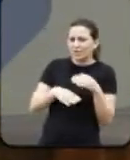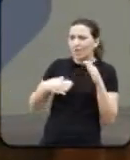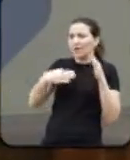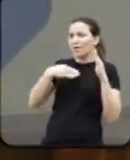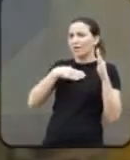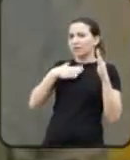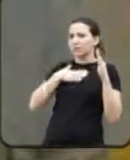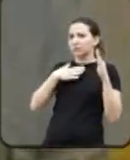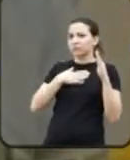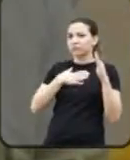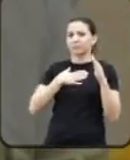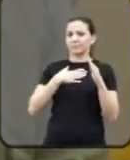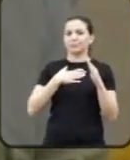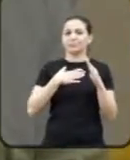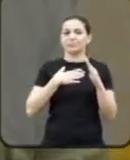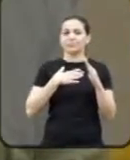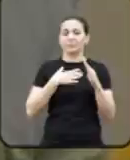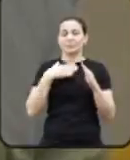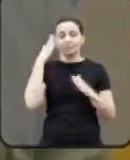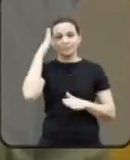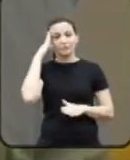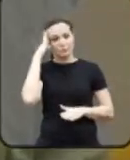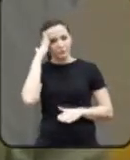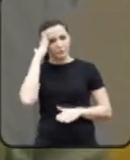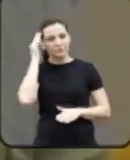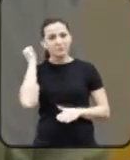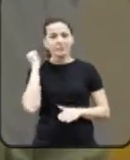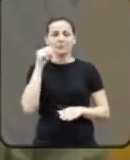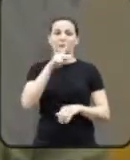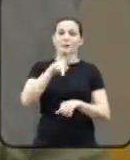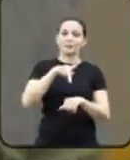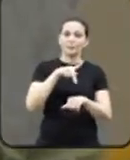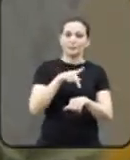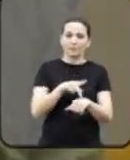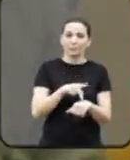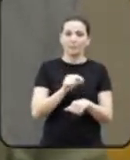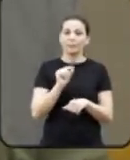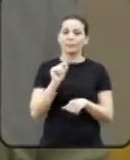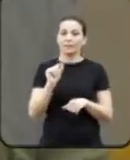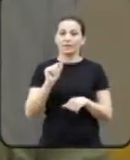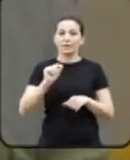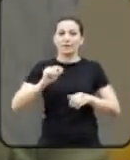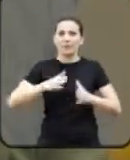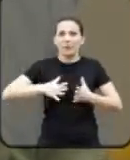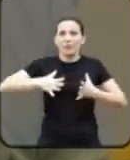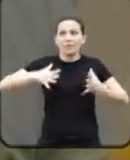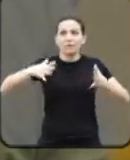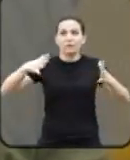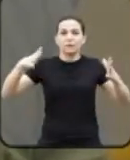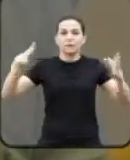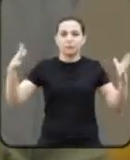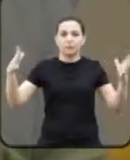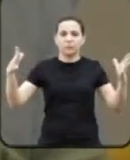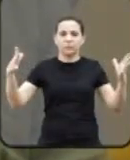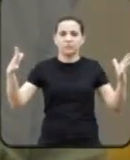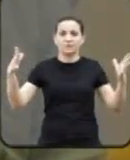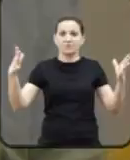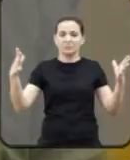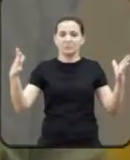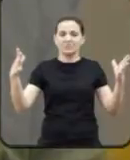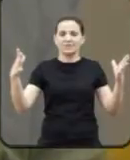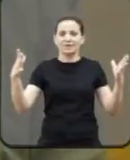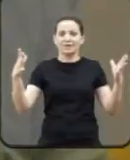vereador? A gente sabe que esse país, apesar de ser um gigante, né? E a gente sempre fala o